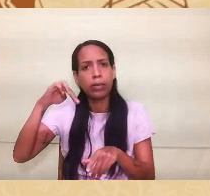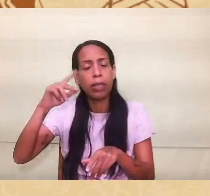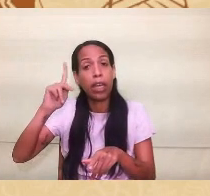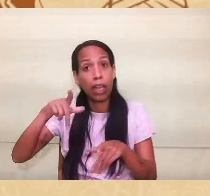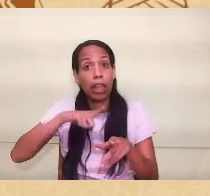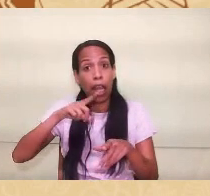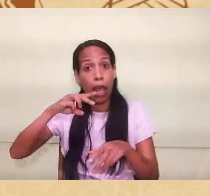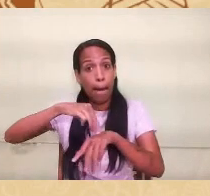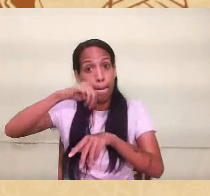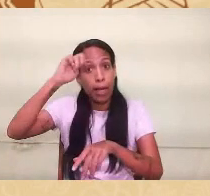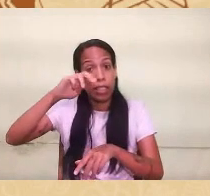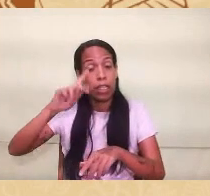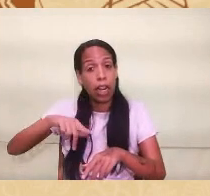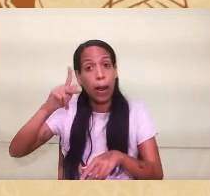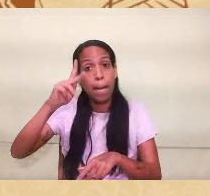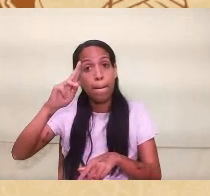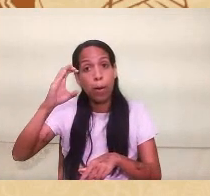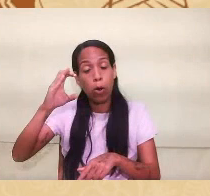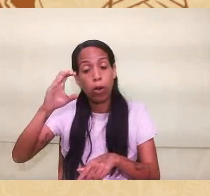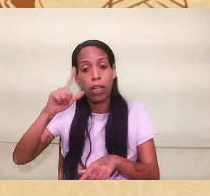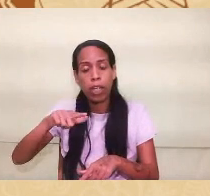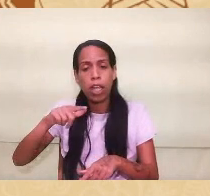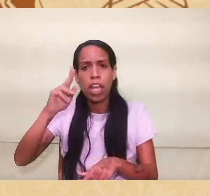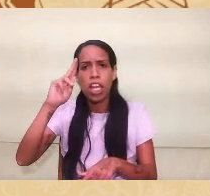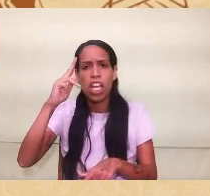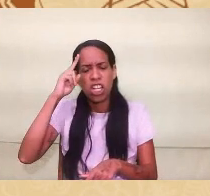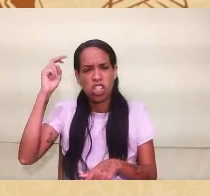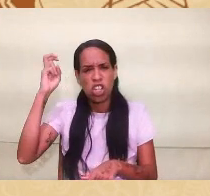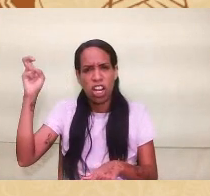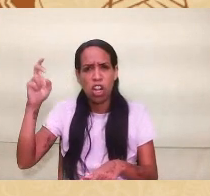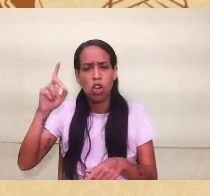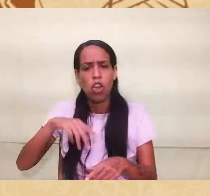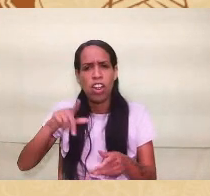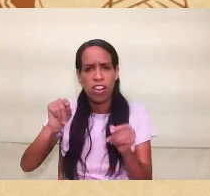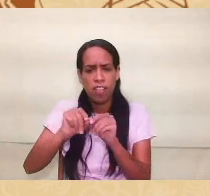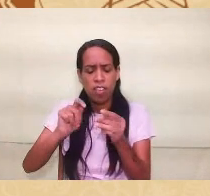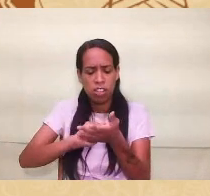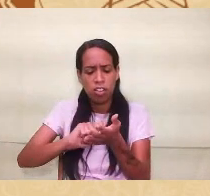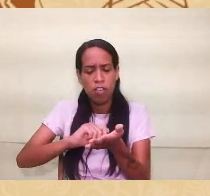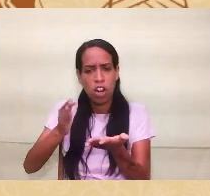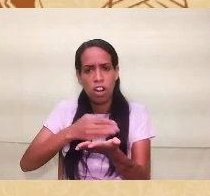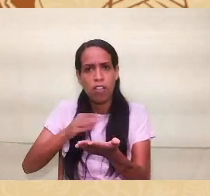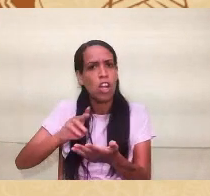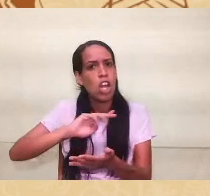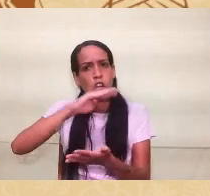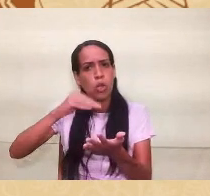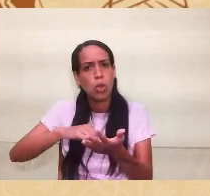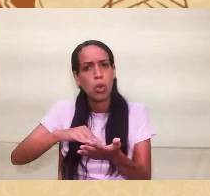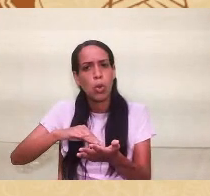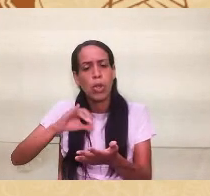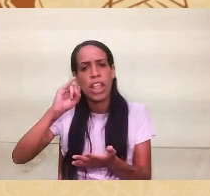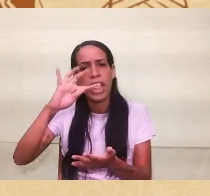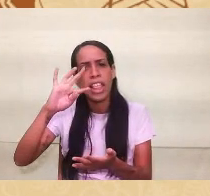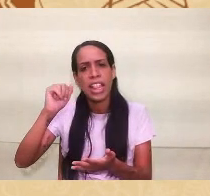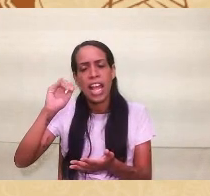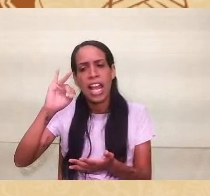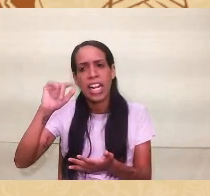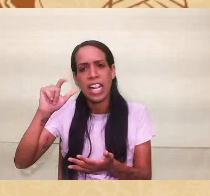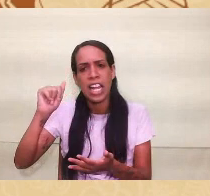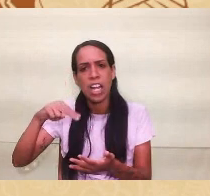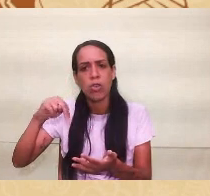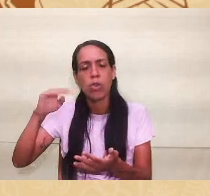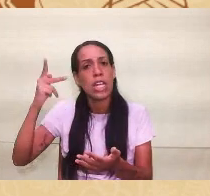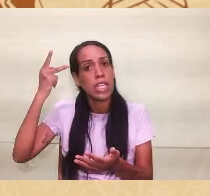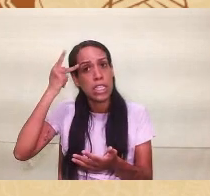Paulo. É historiador pela Unesp e autor do livro Nem Tudo Era Italiano, de São Paulo e